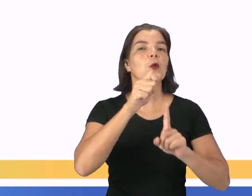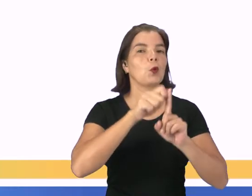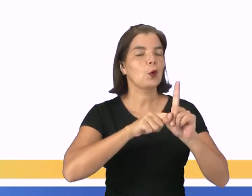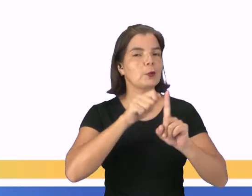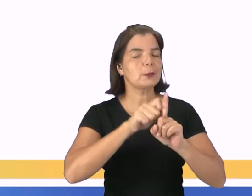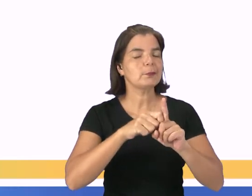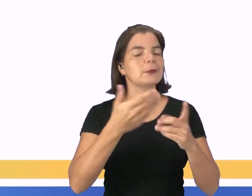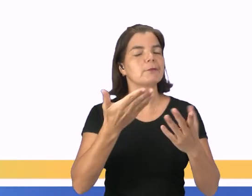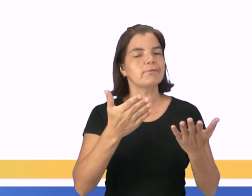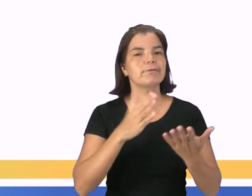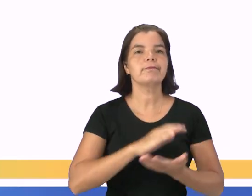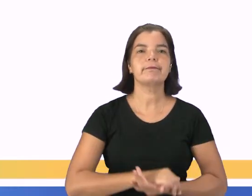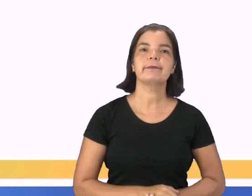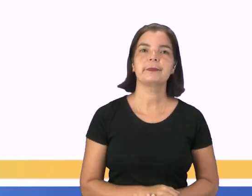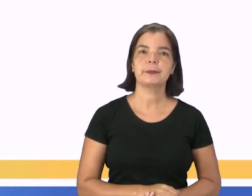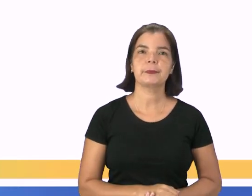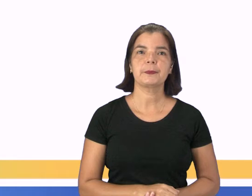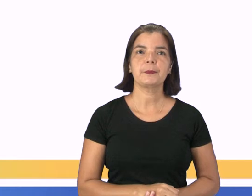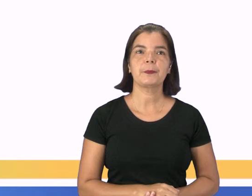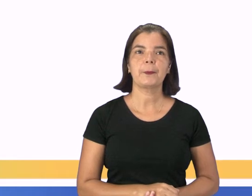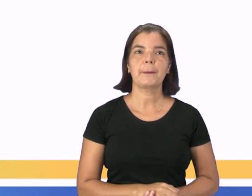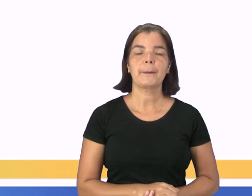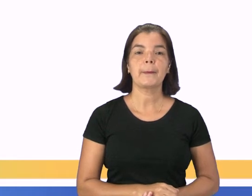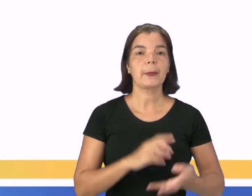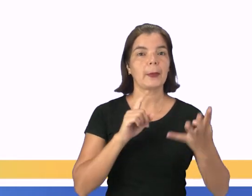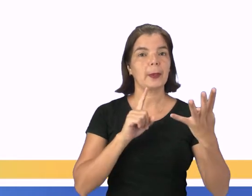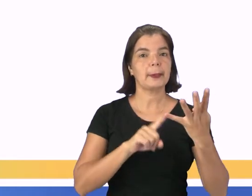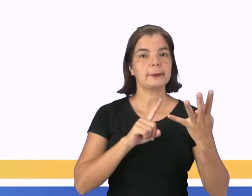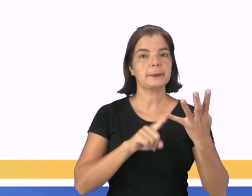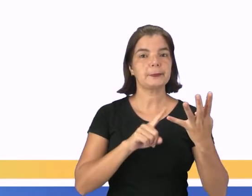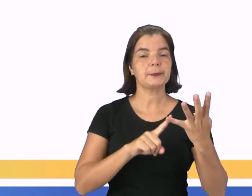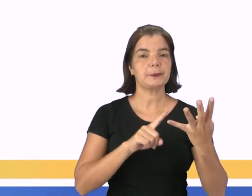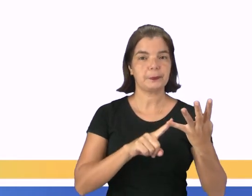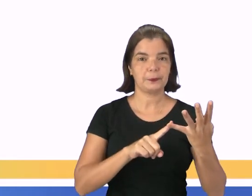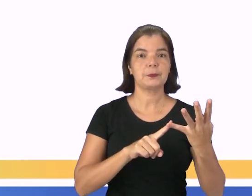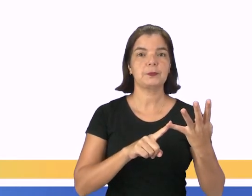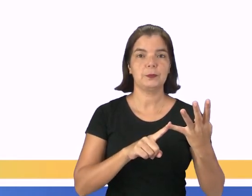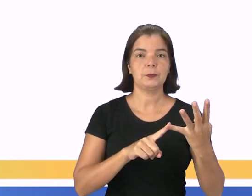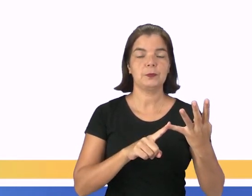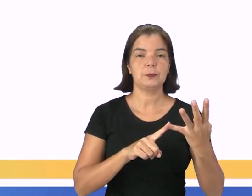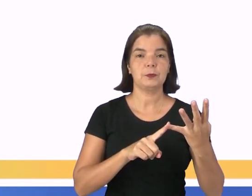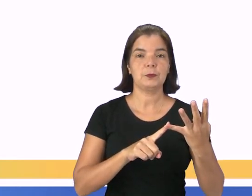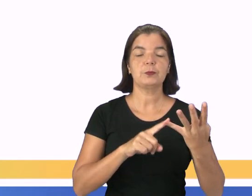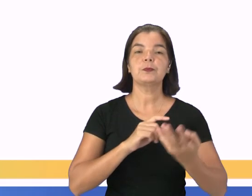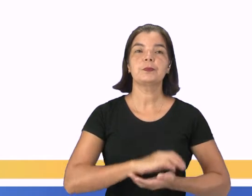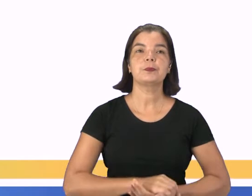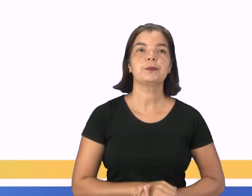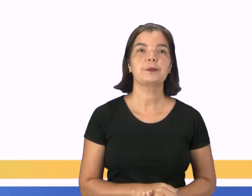554,2. Então, logo, o consumo médio cairá de 652 para